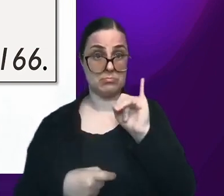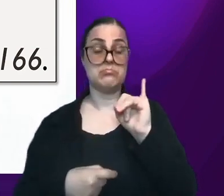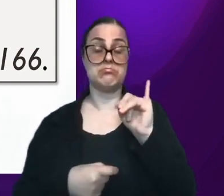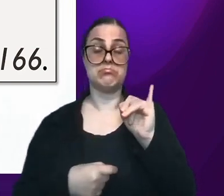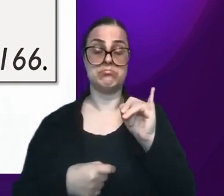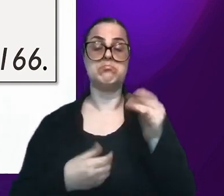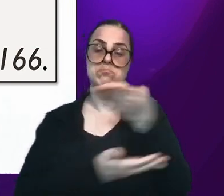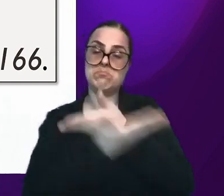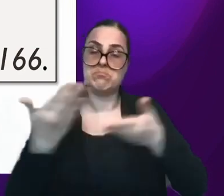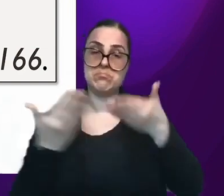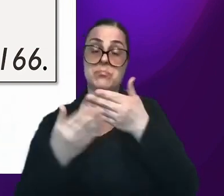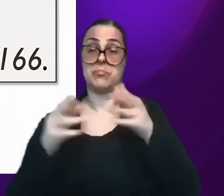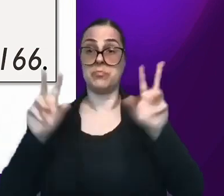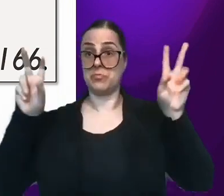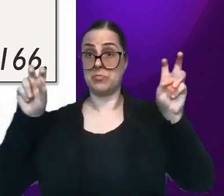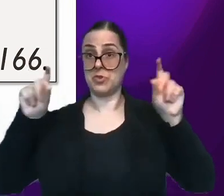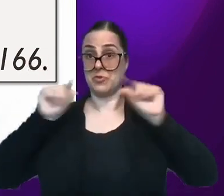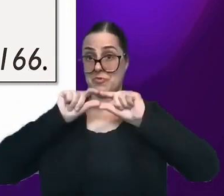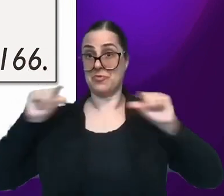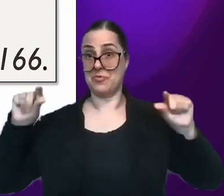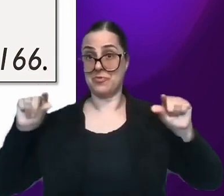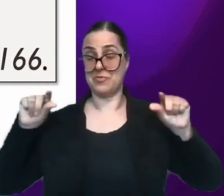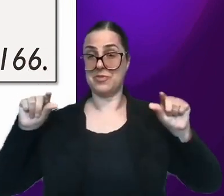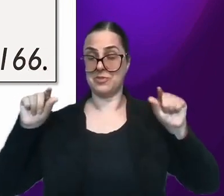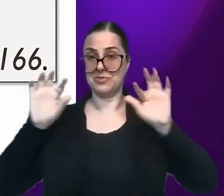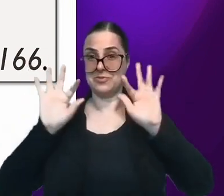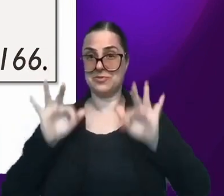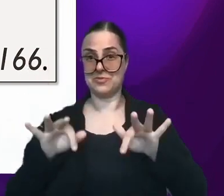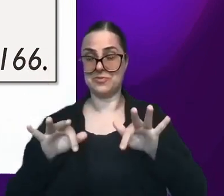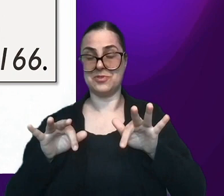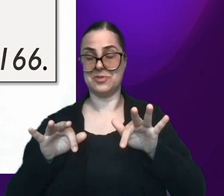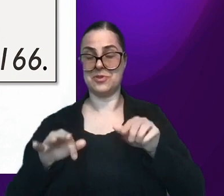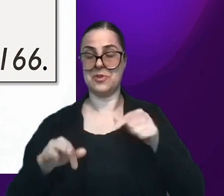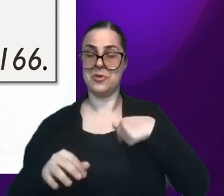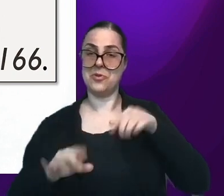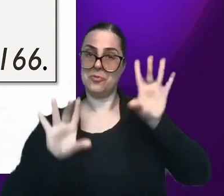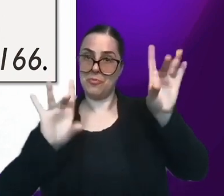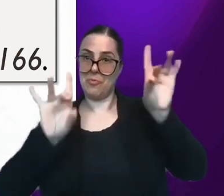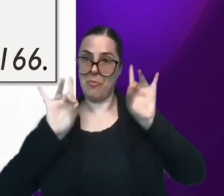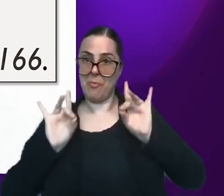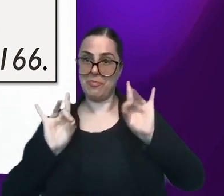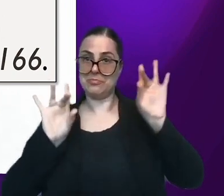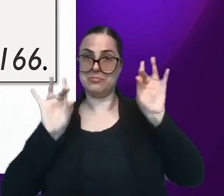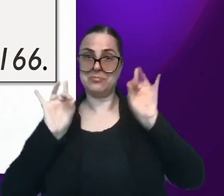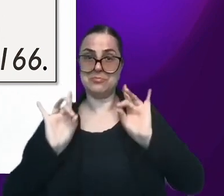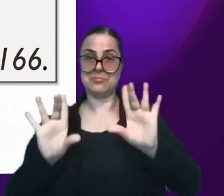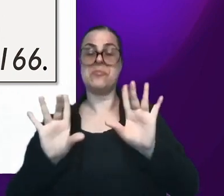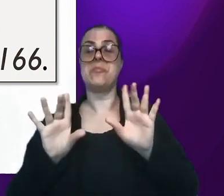frase aqui, que é de uma publicação de uma revista de cirurgia de